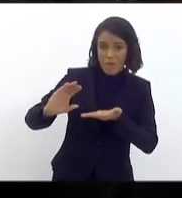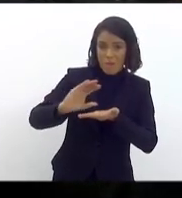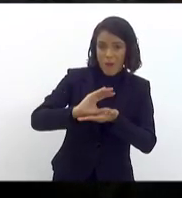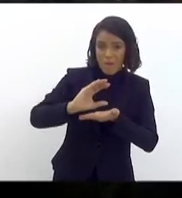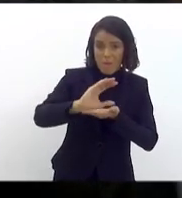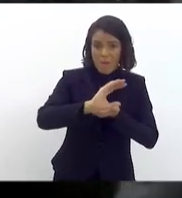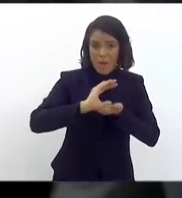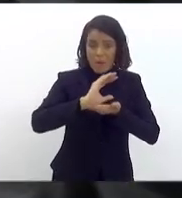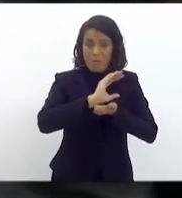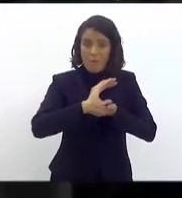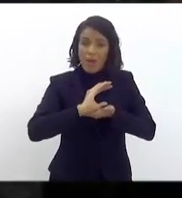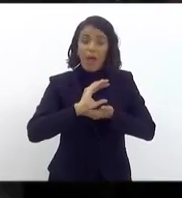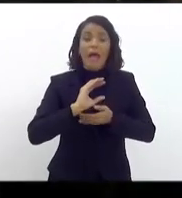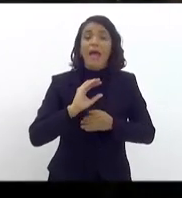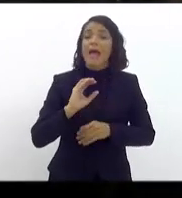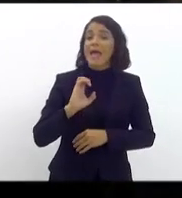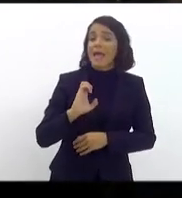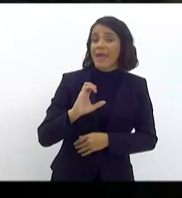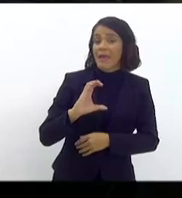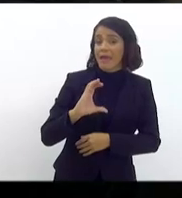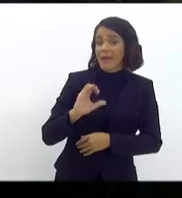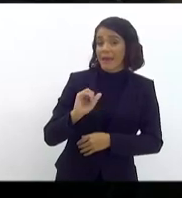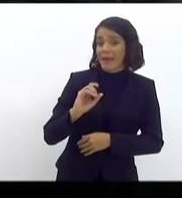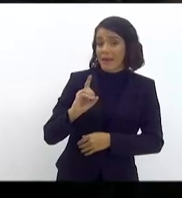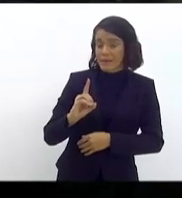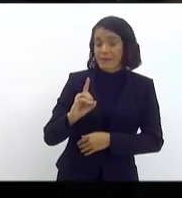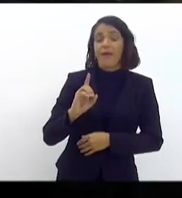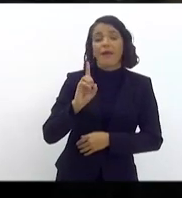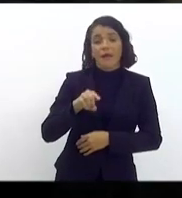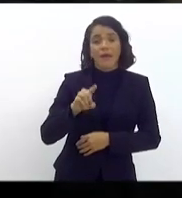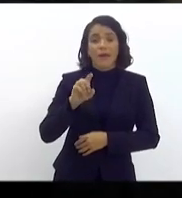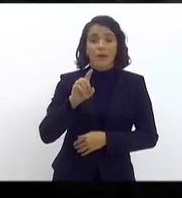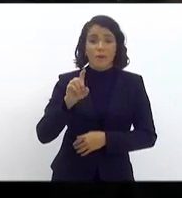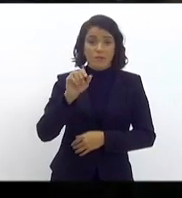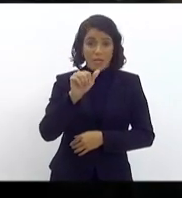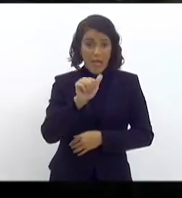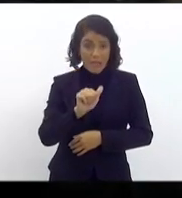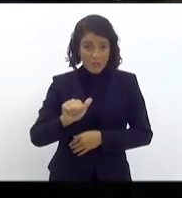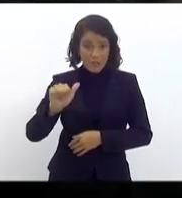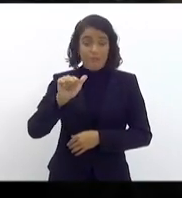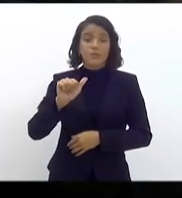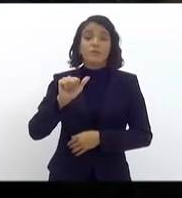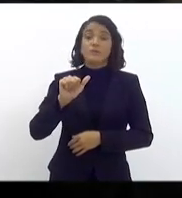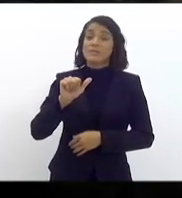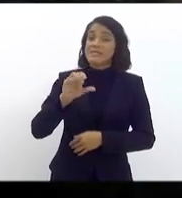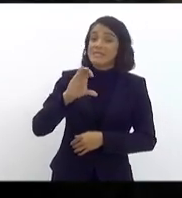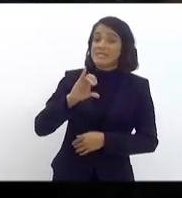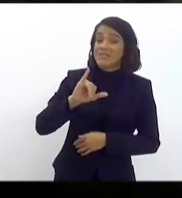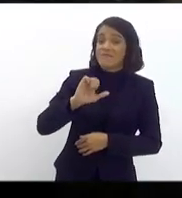sua denominação a sigla ECAD, é uma associação civil de